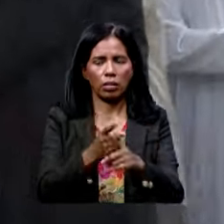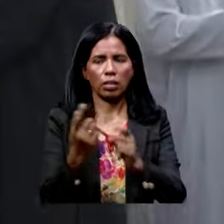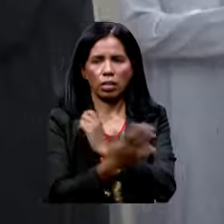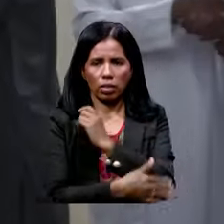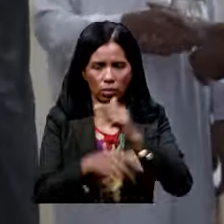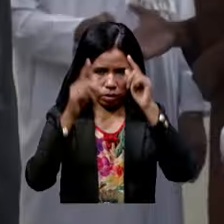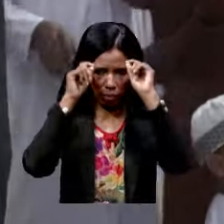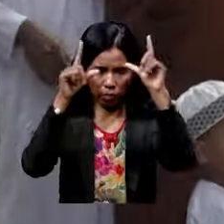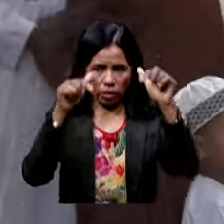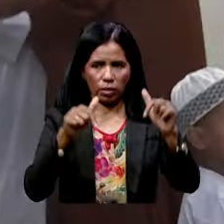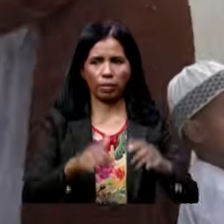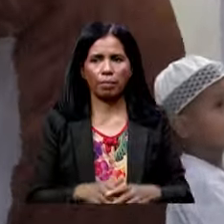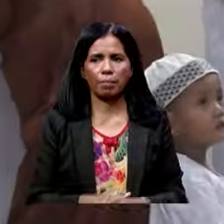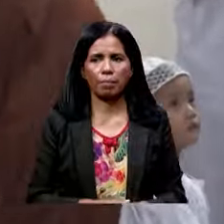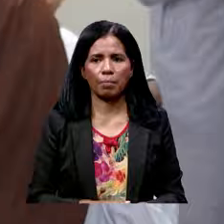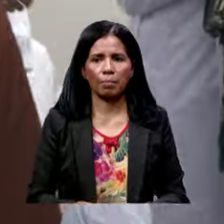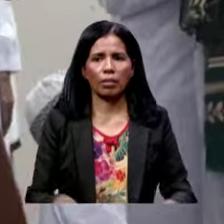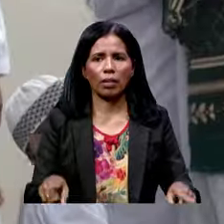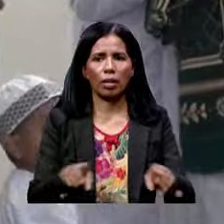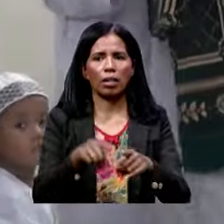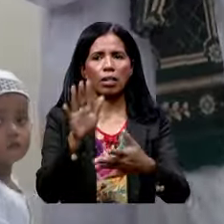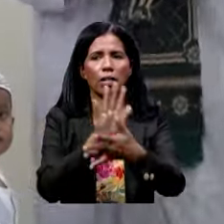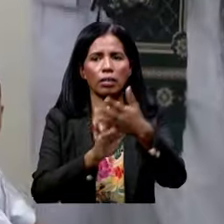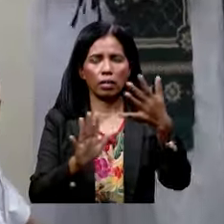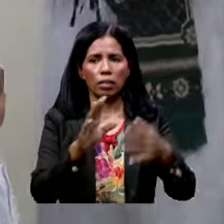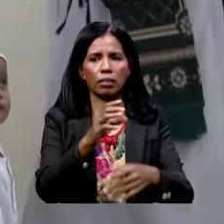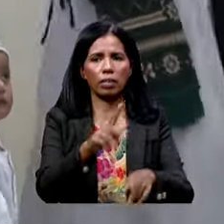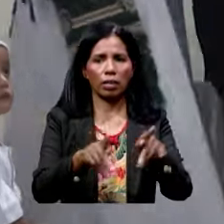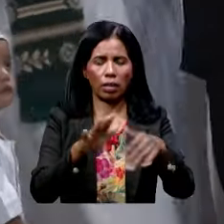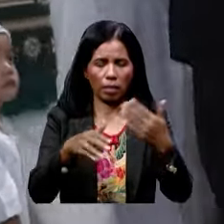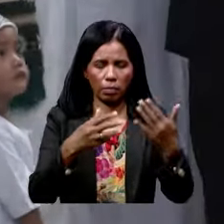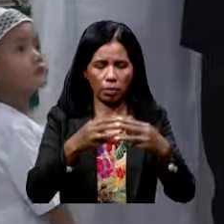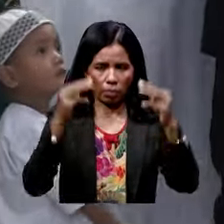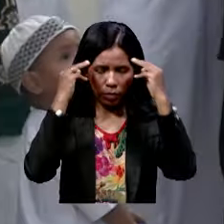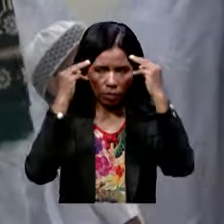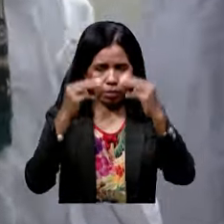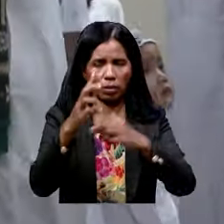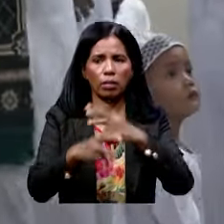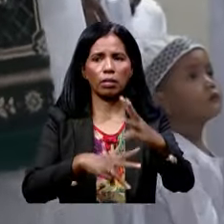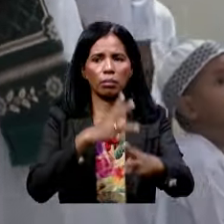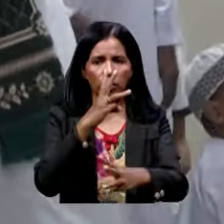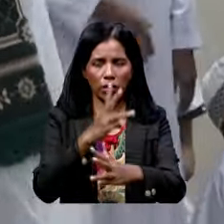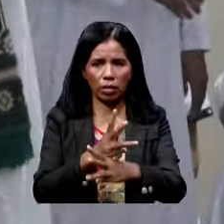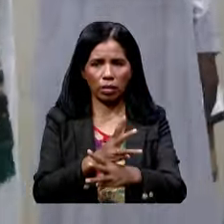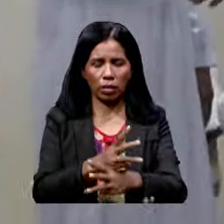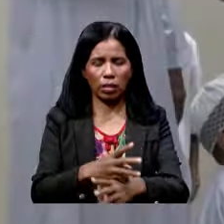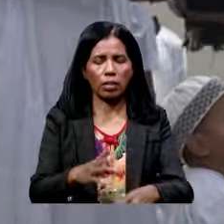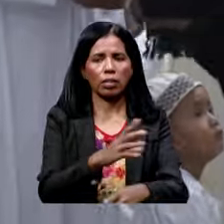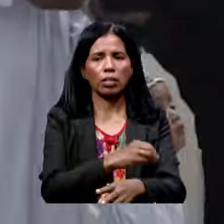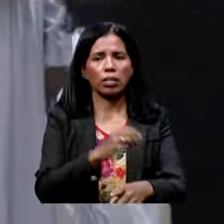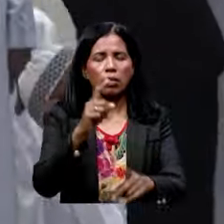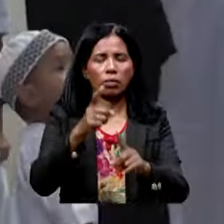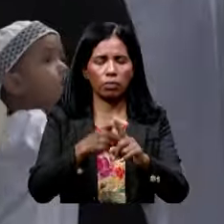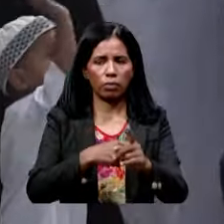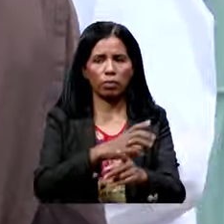dane. Idul Fitri hanesan celebração anual comunidade muçulmano e ia mundo nebe marca rohan ba fulan